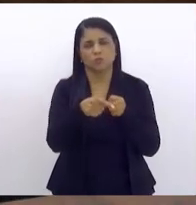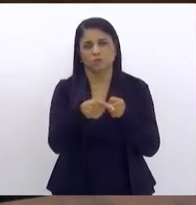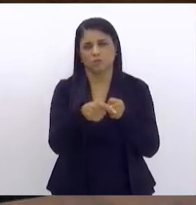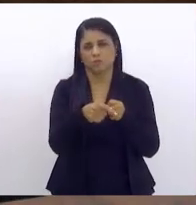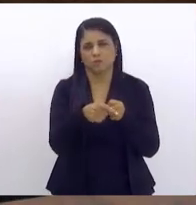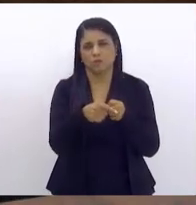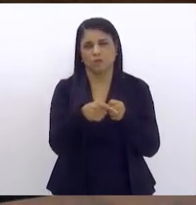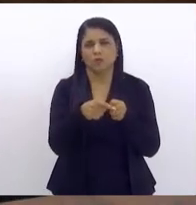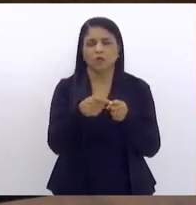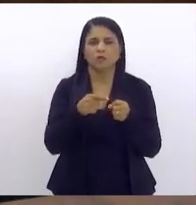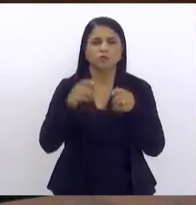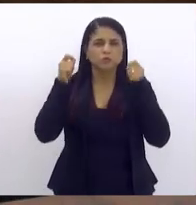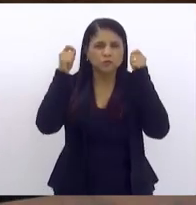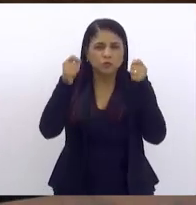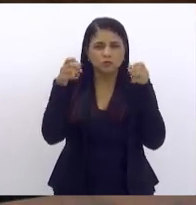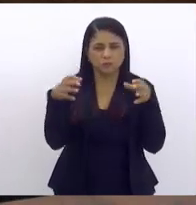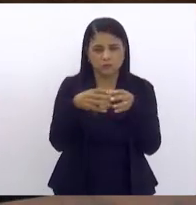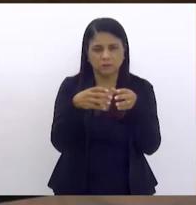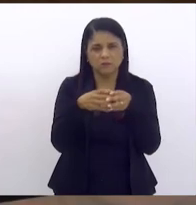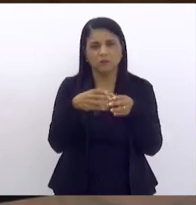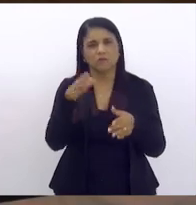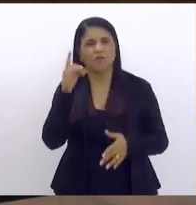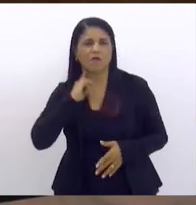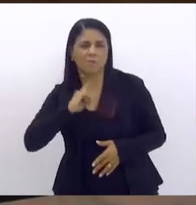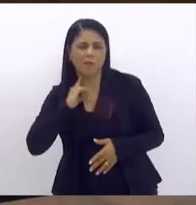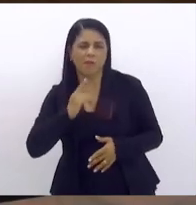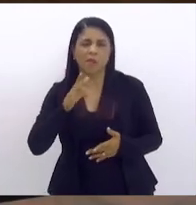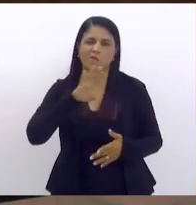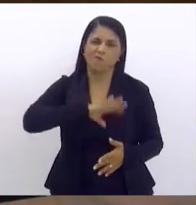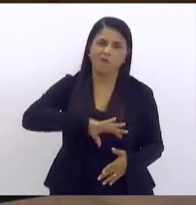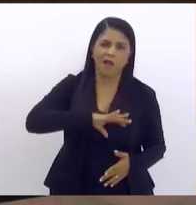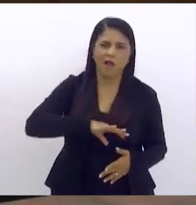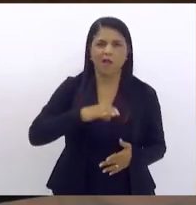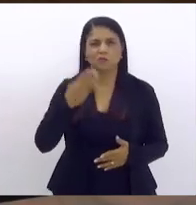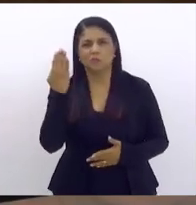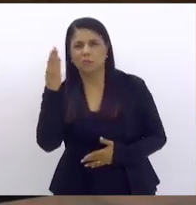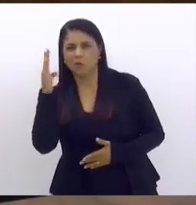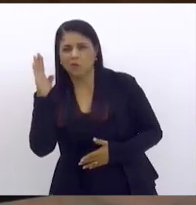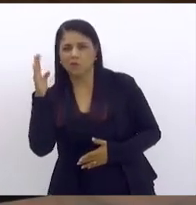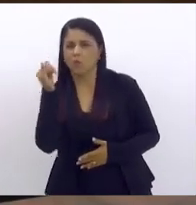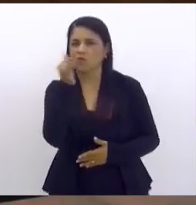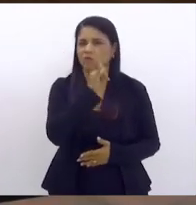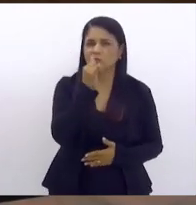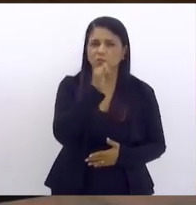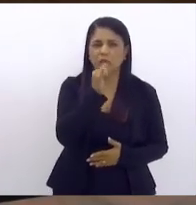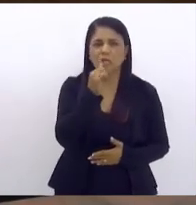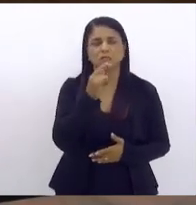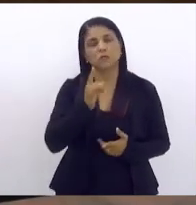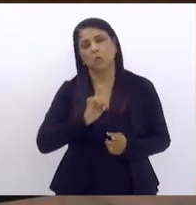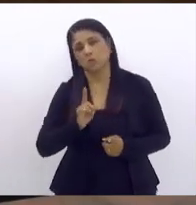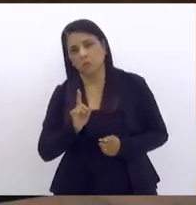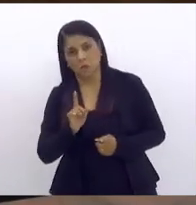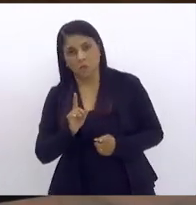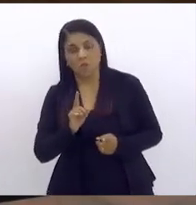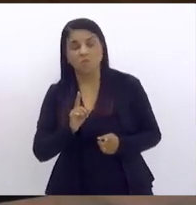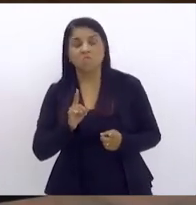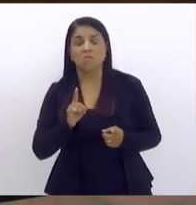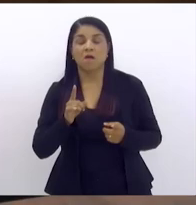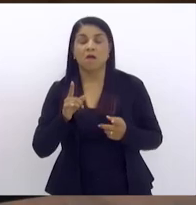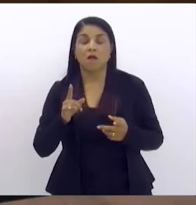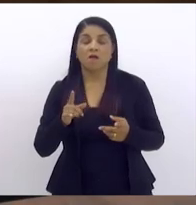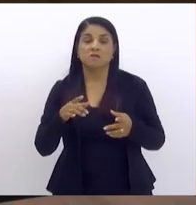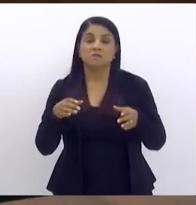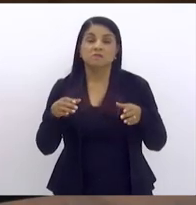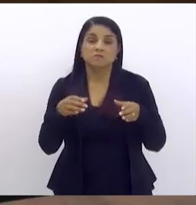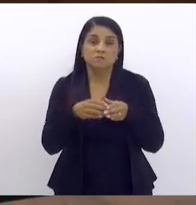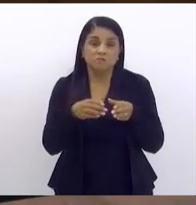seja do Flamengo, ou do Vasco, ou do Botafogo, Fluminense, dos grandes clubes, ou não, mas que estejam ali